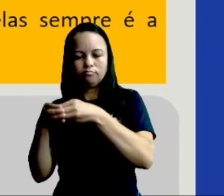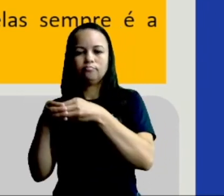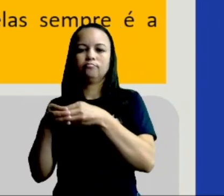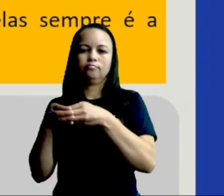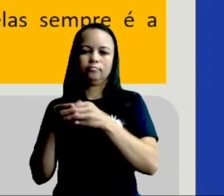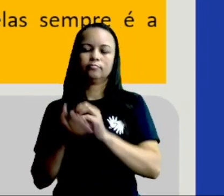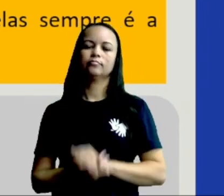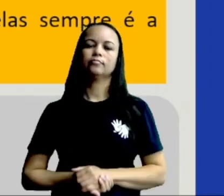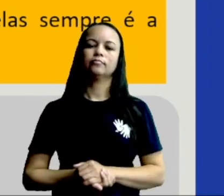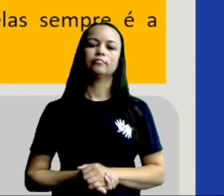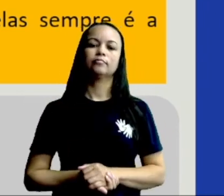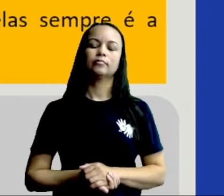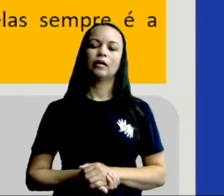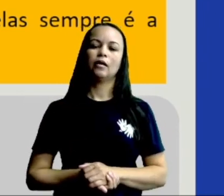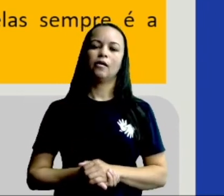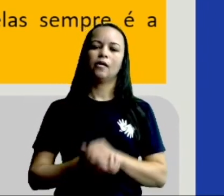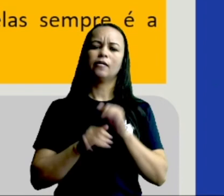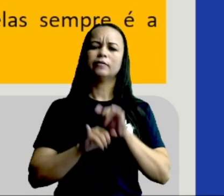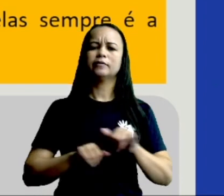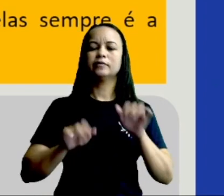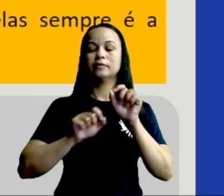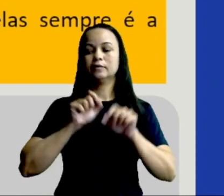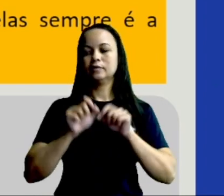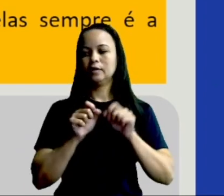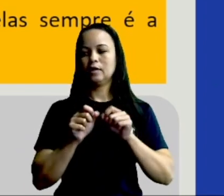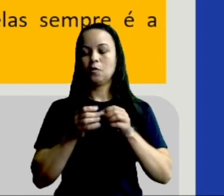proporção. Dizemos que a quantidade de uma